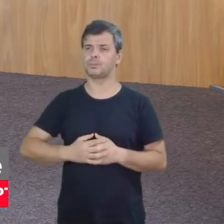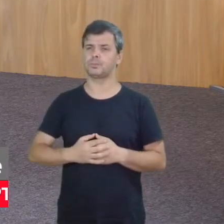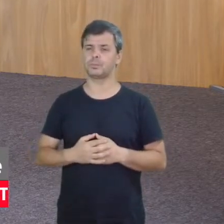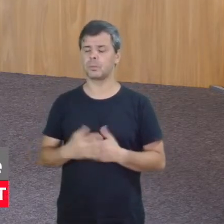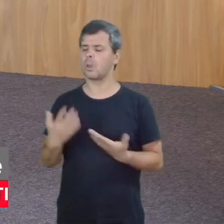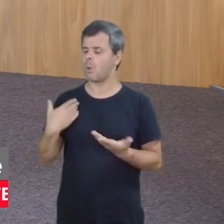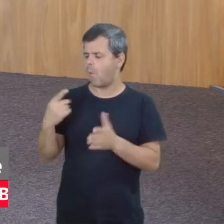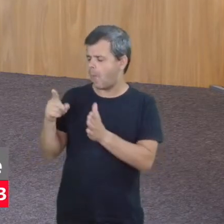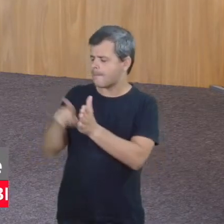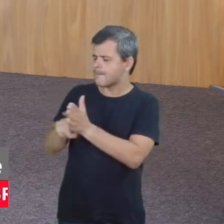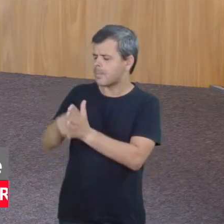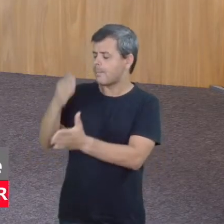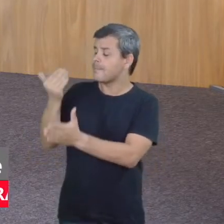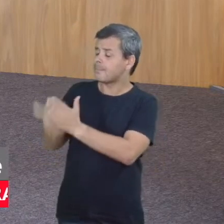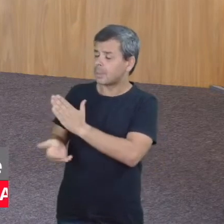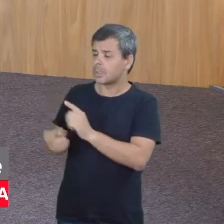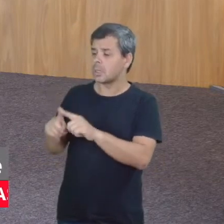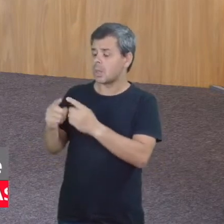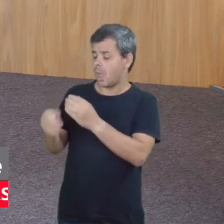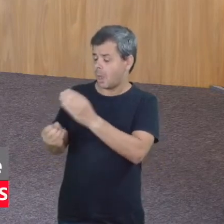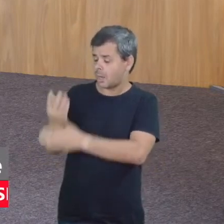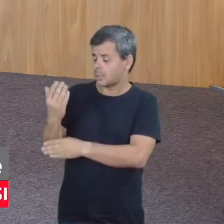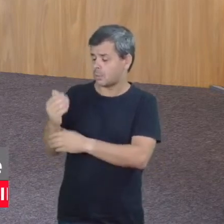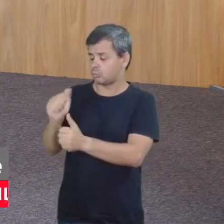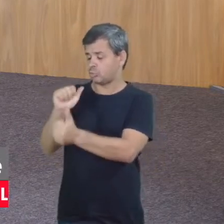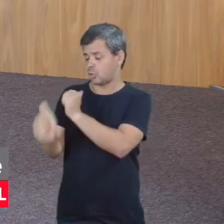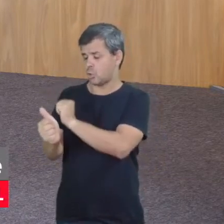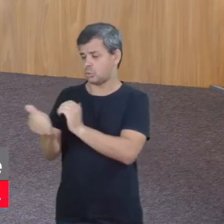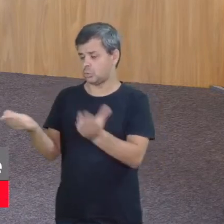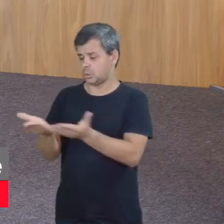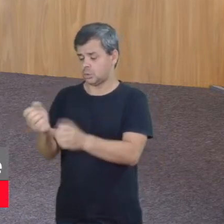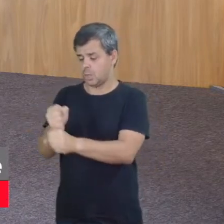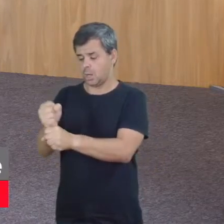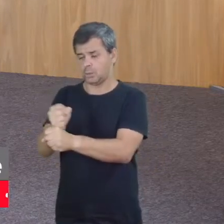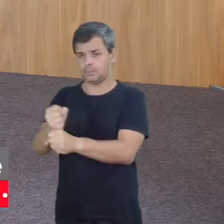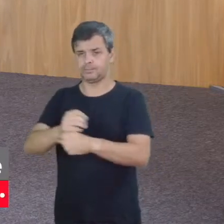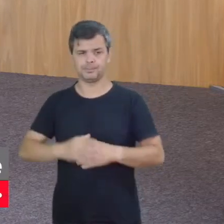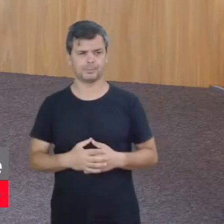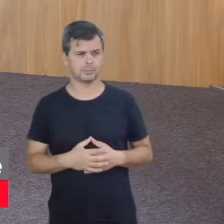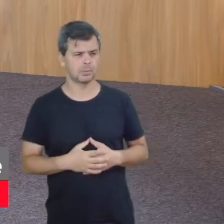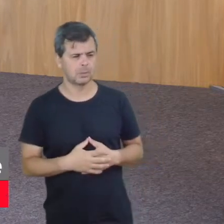o balanço das perdas na produção de arroz desse ano, Cedenir?